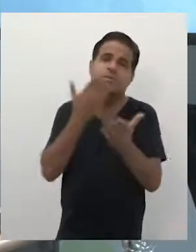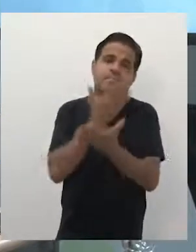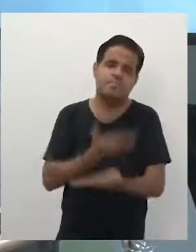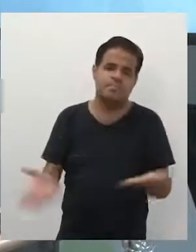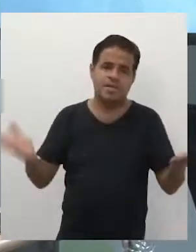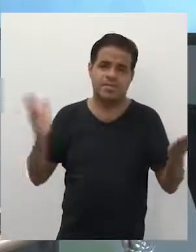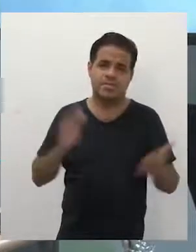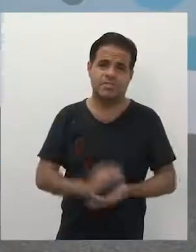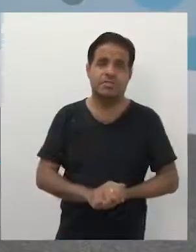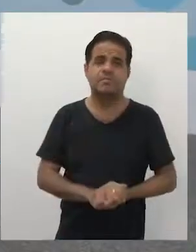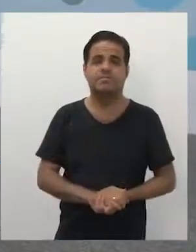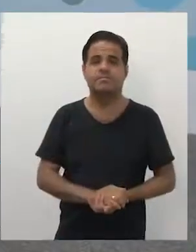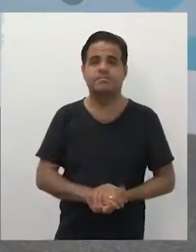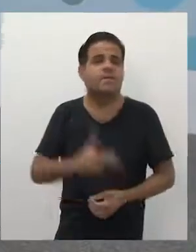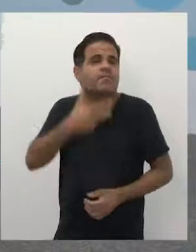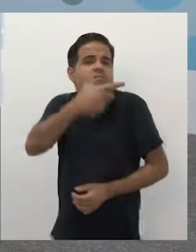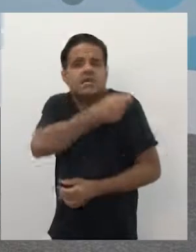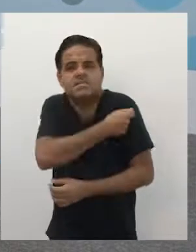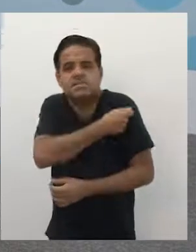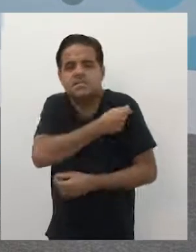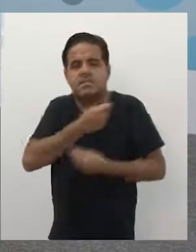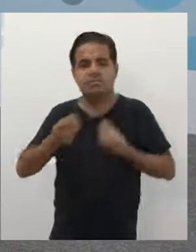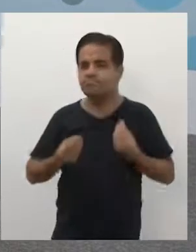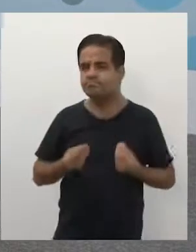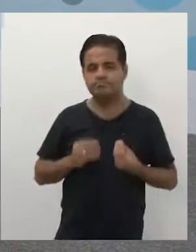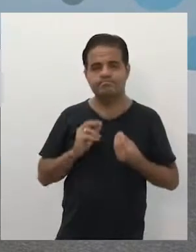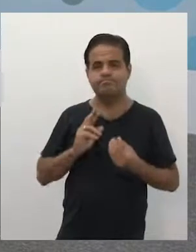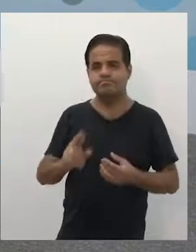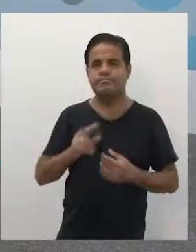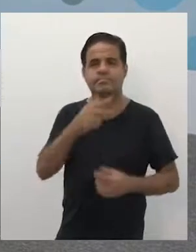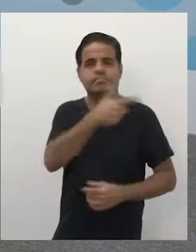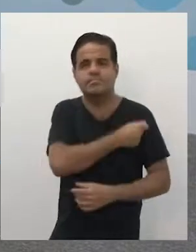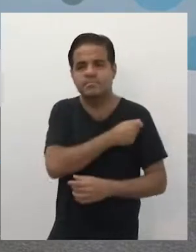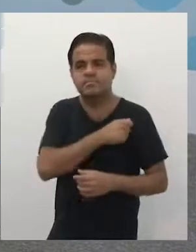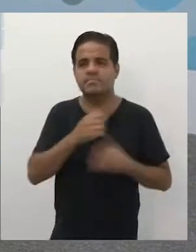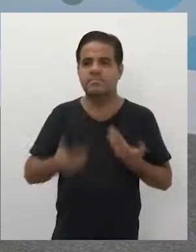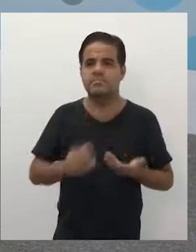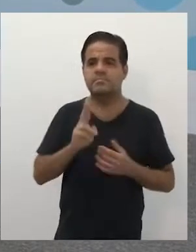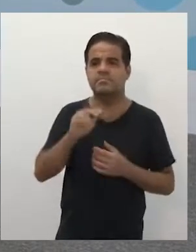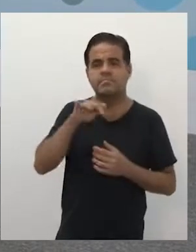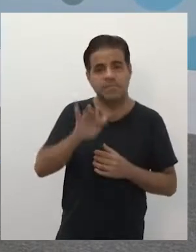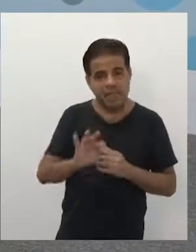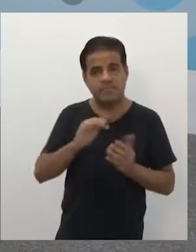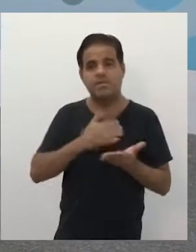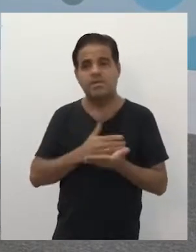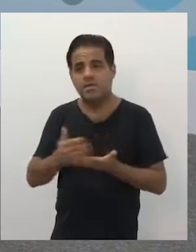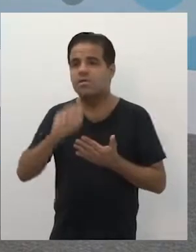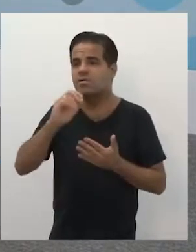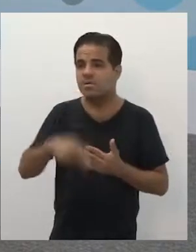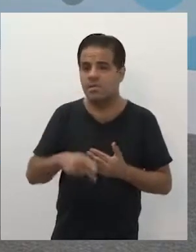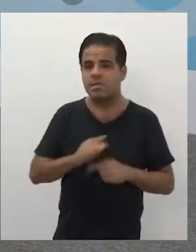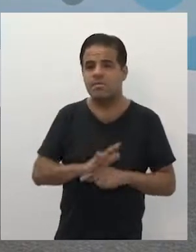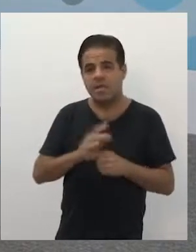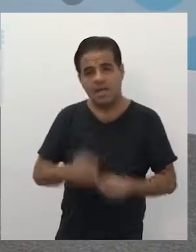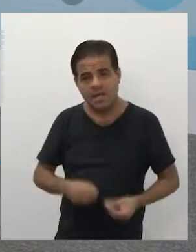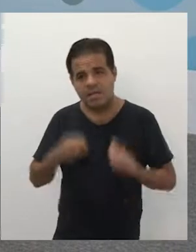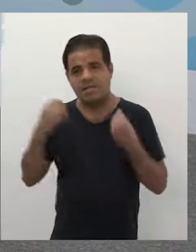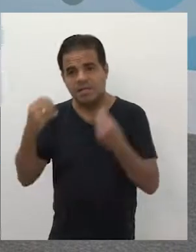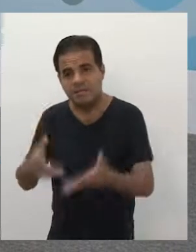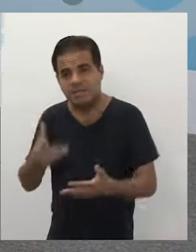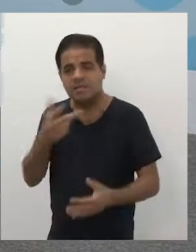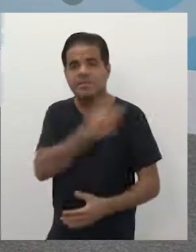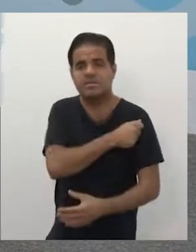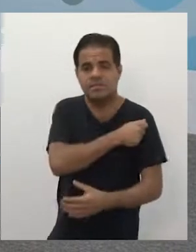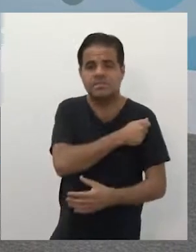perdido. Vacinas. Como parte de sua resposta à Covid-19, o Unicef iniciou uma operação maciça para o fornecimento e aquisição